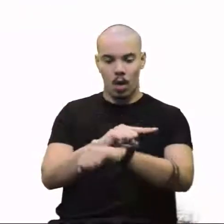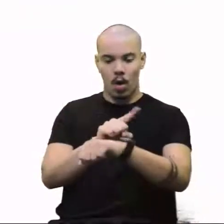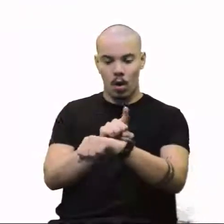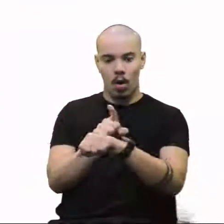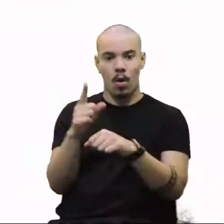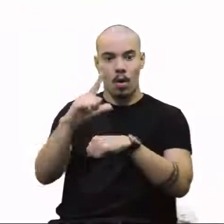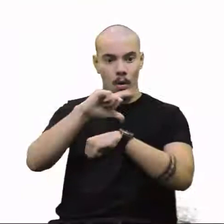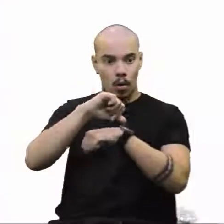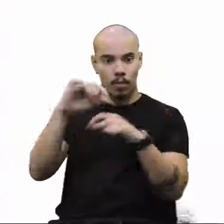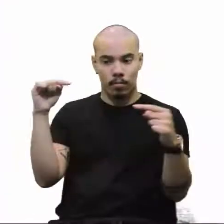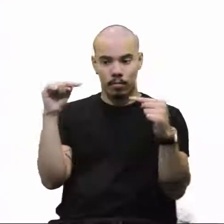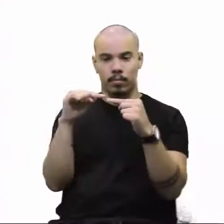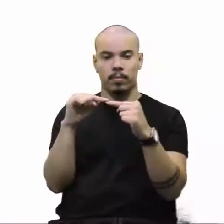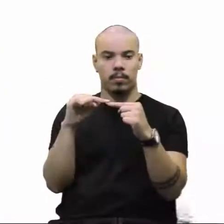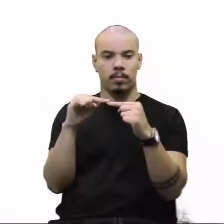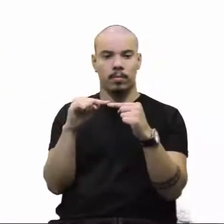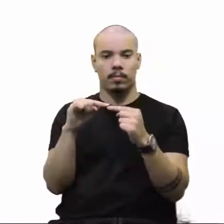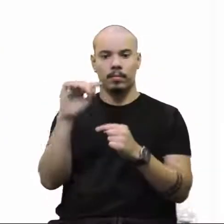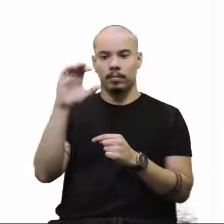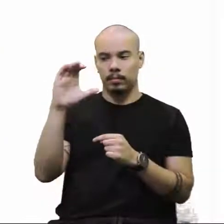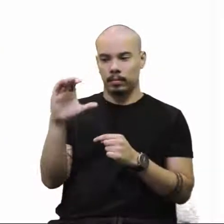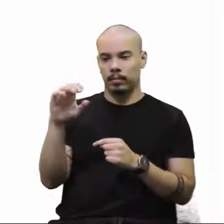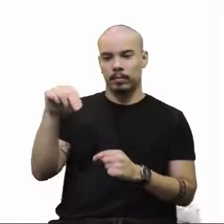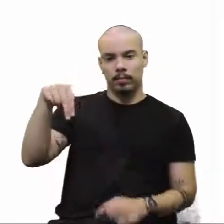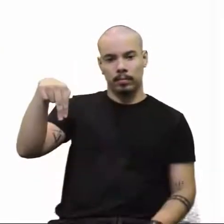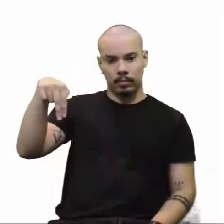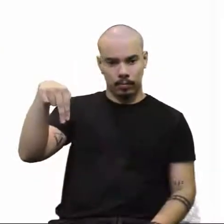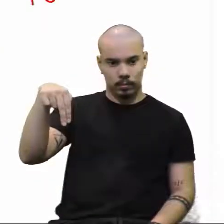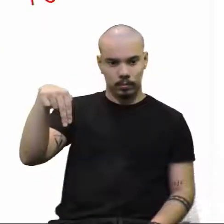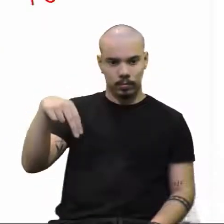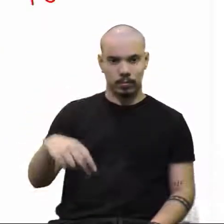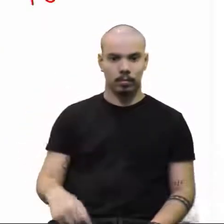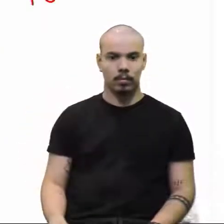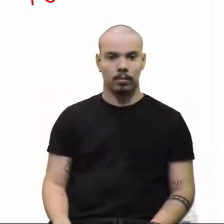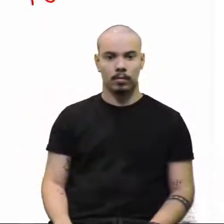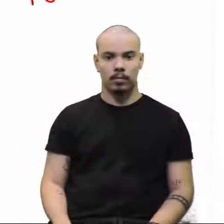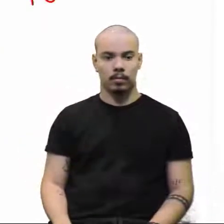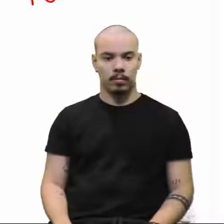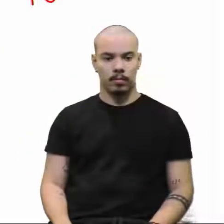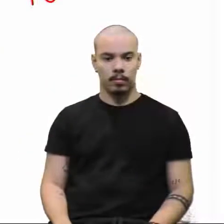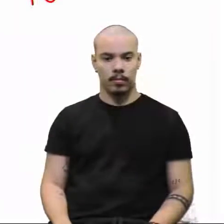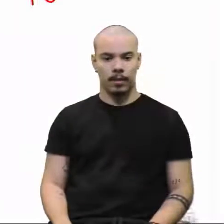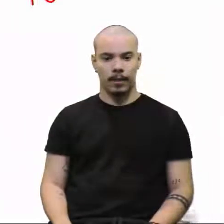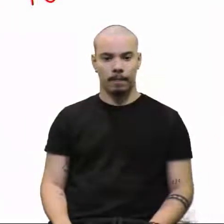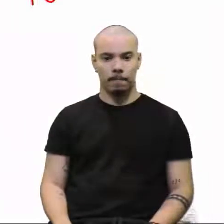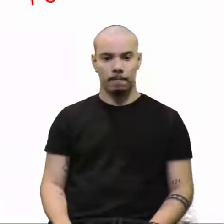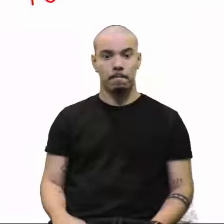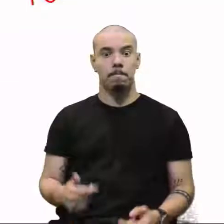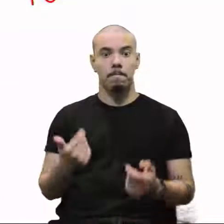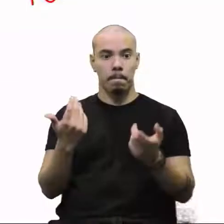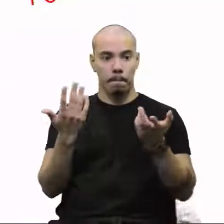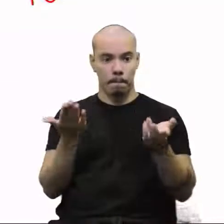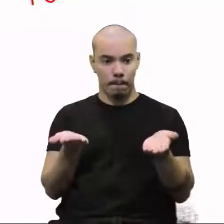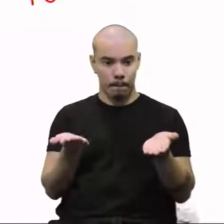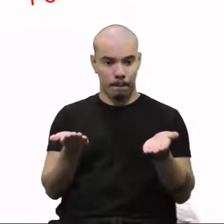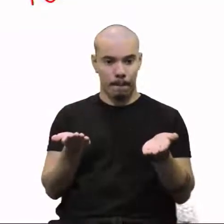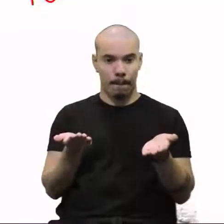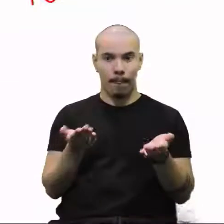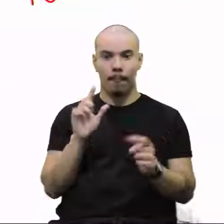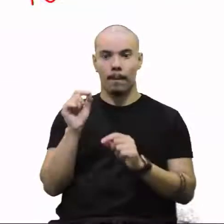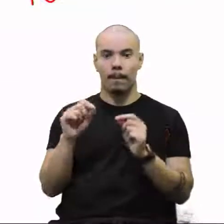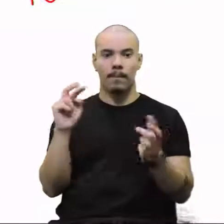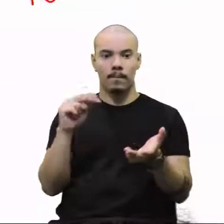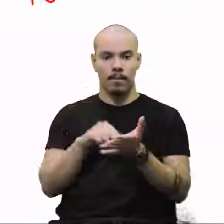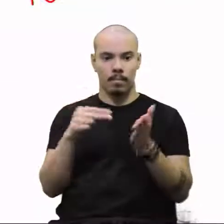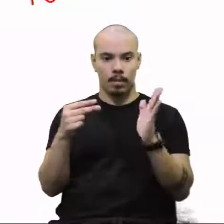C polo norte. E o C polo norte. Opa, C polo norte aqui, ó. Então, horário. O que seria esse sentido horário?